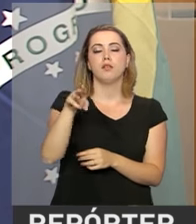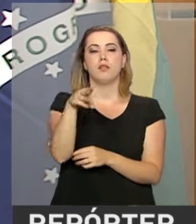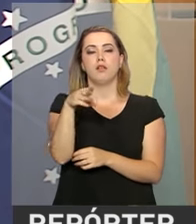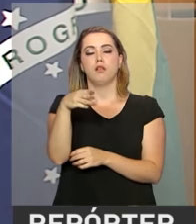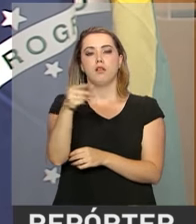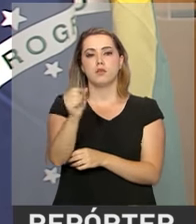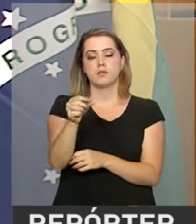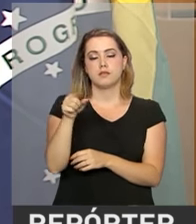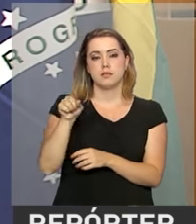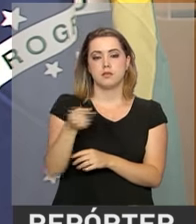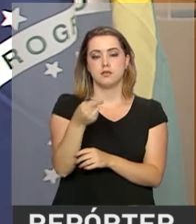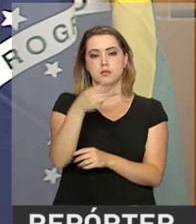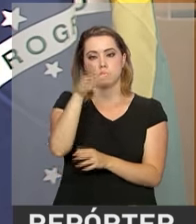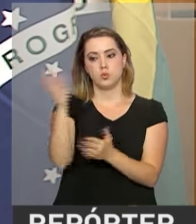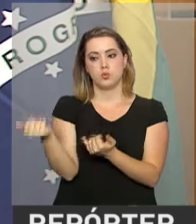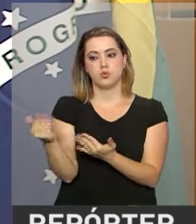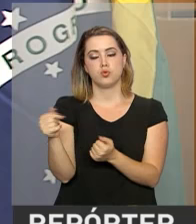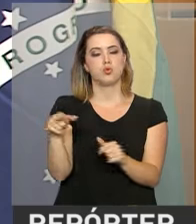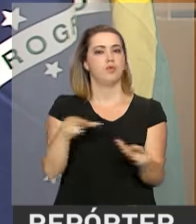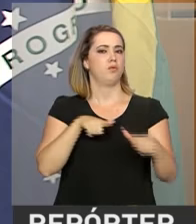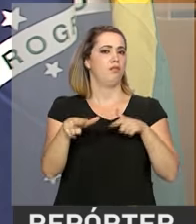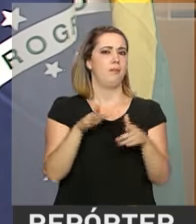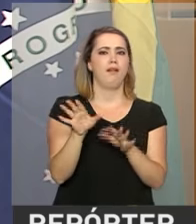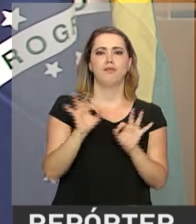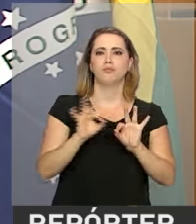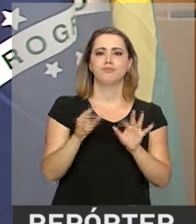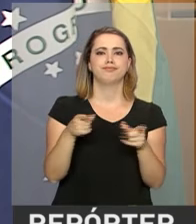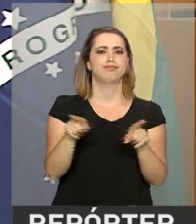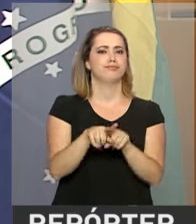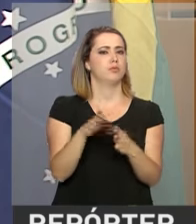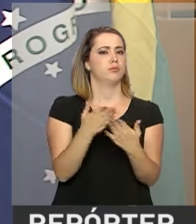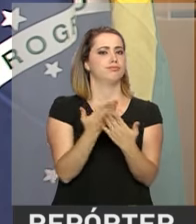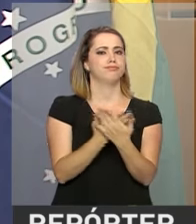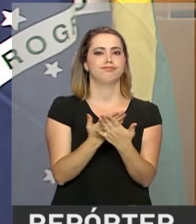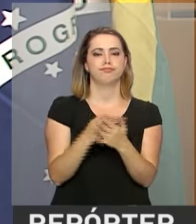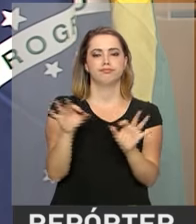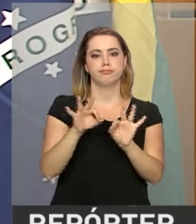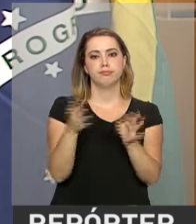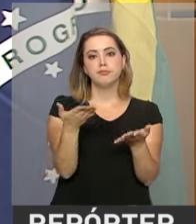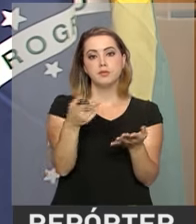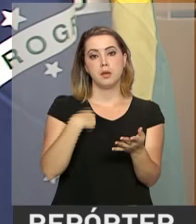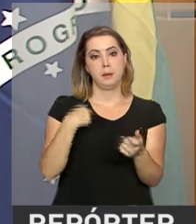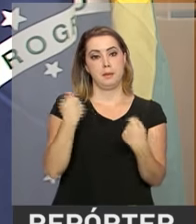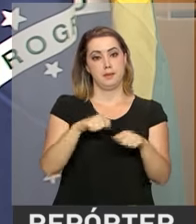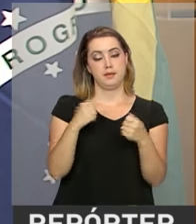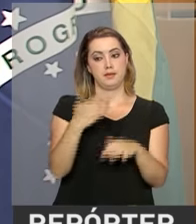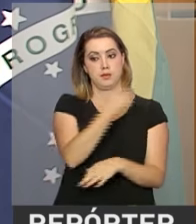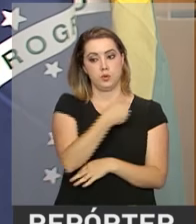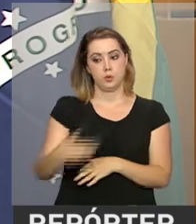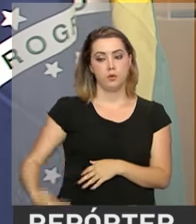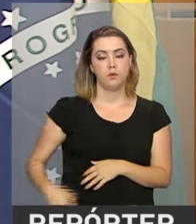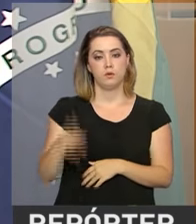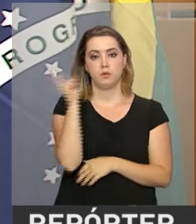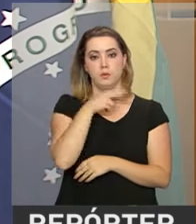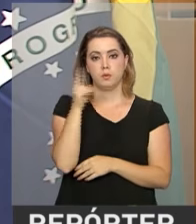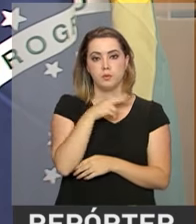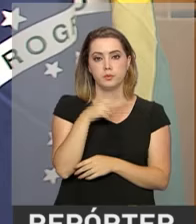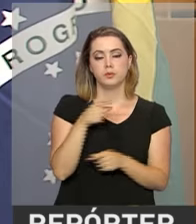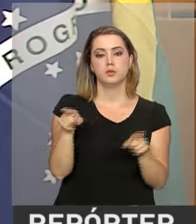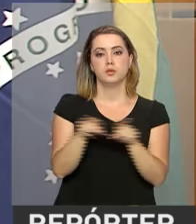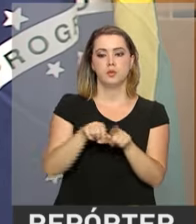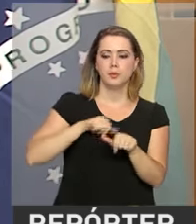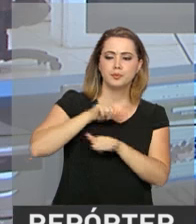Então exige-se por parte do governo providências rápidas e consistentes que possam mudar